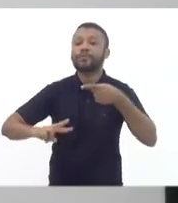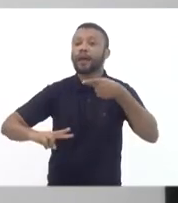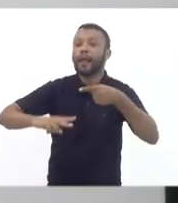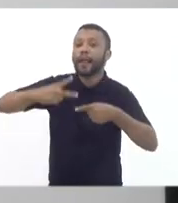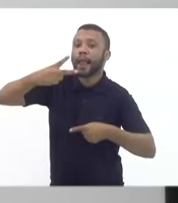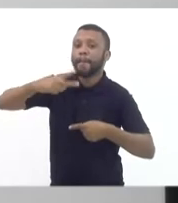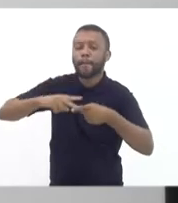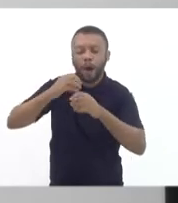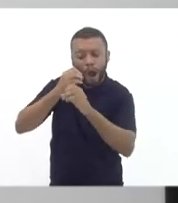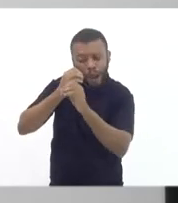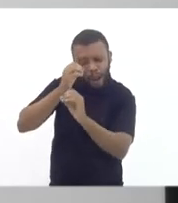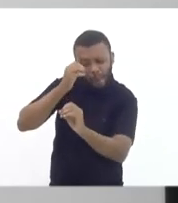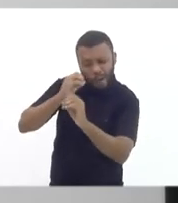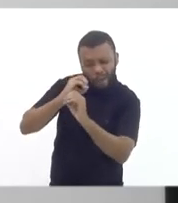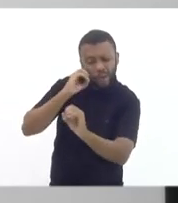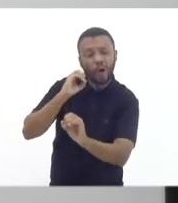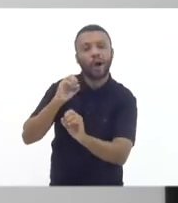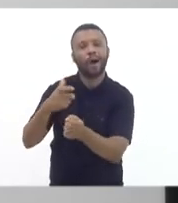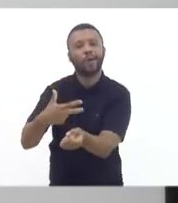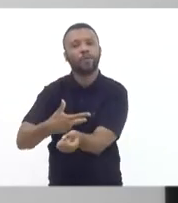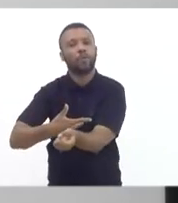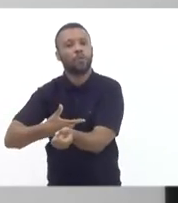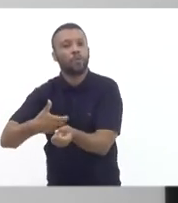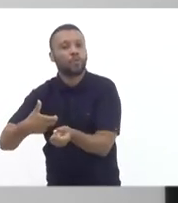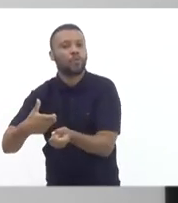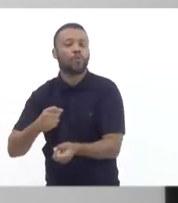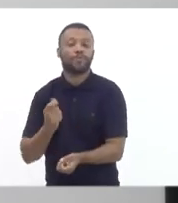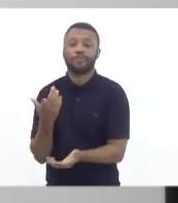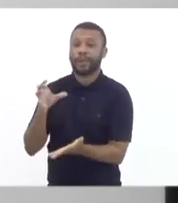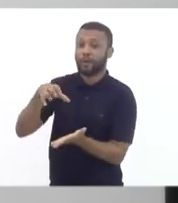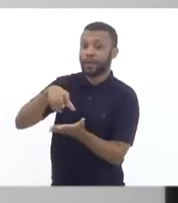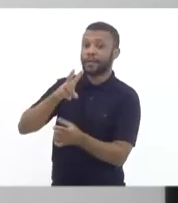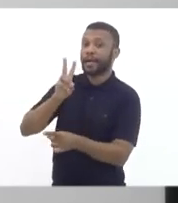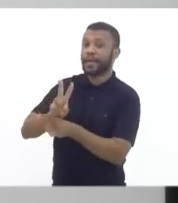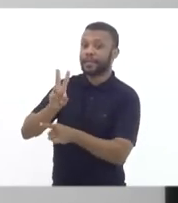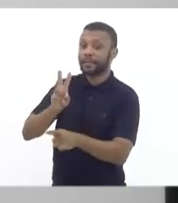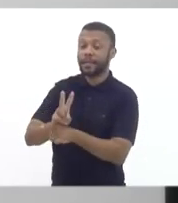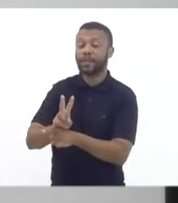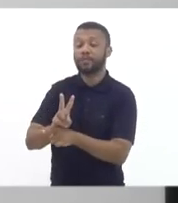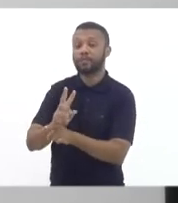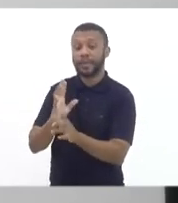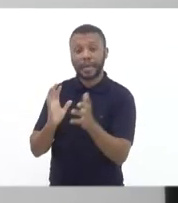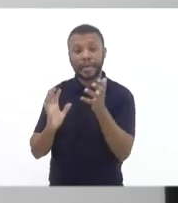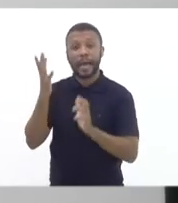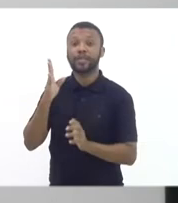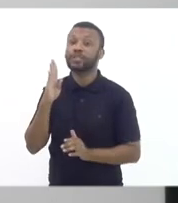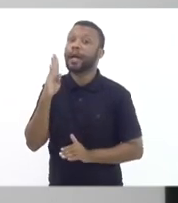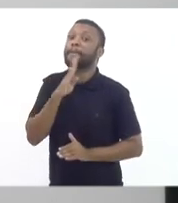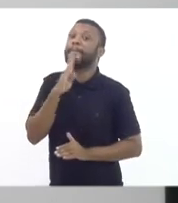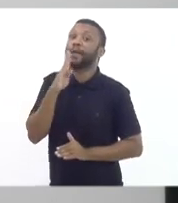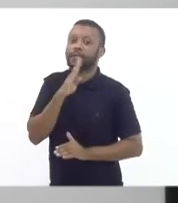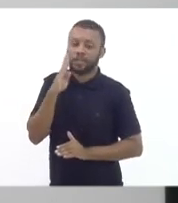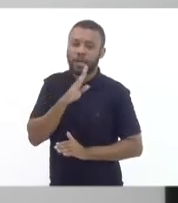exames laboratoriais, a unidade de atendimento de casos de emergência,